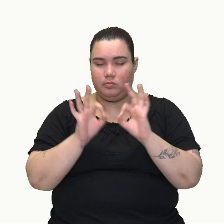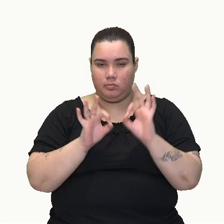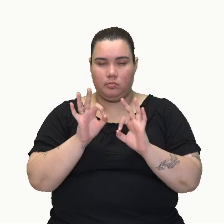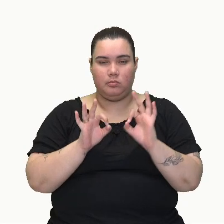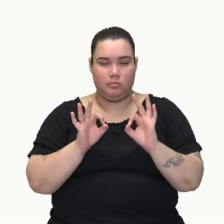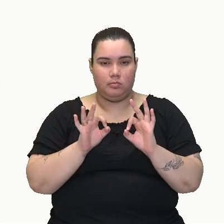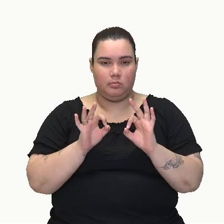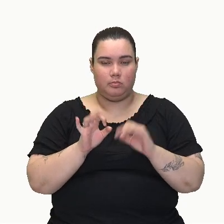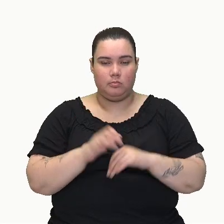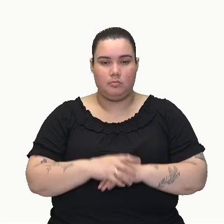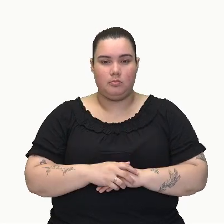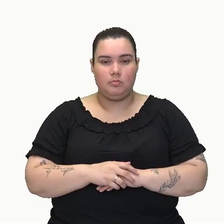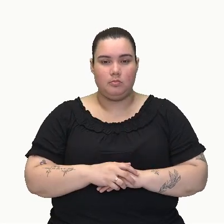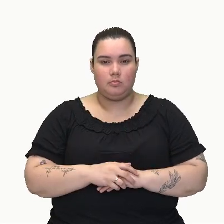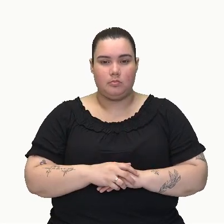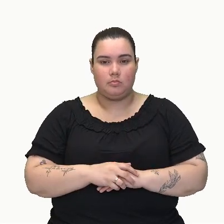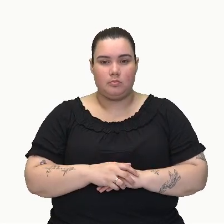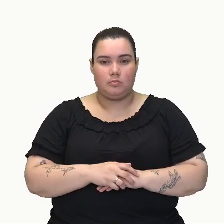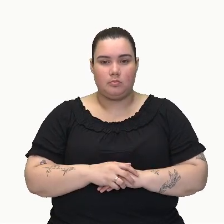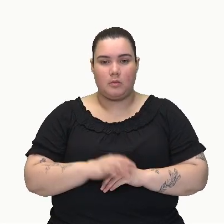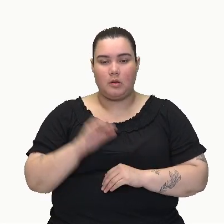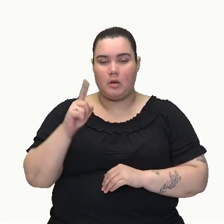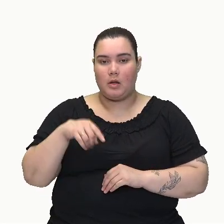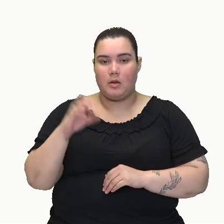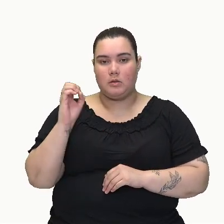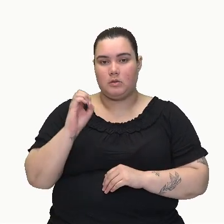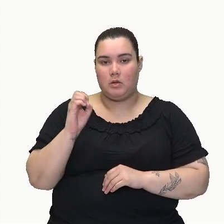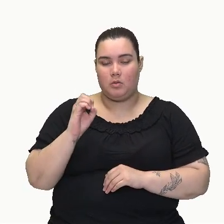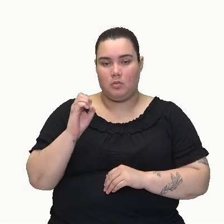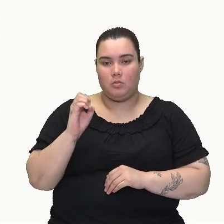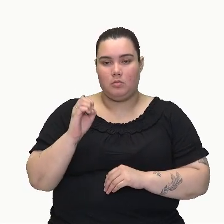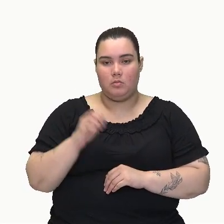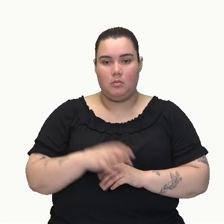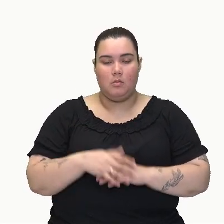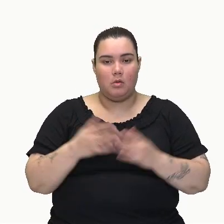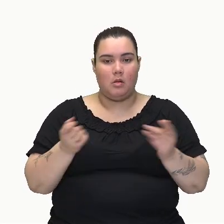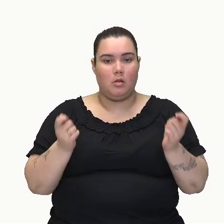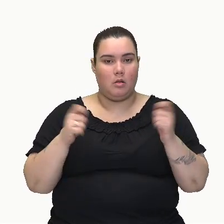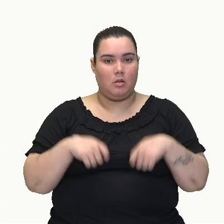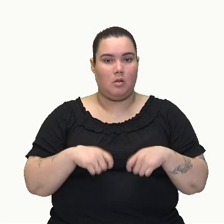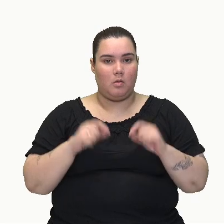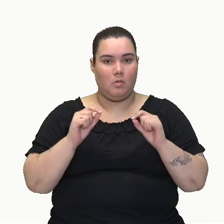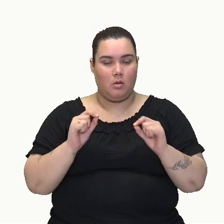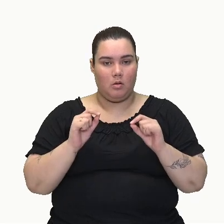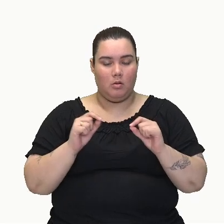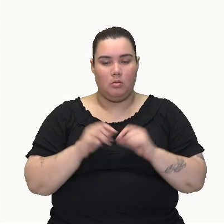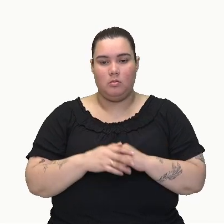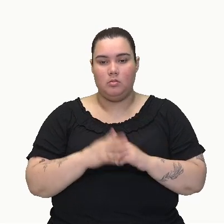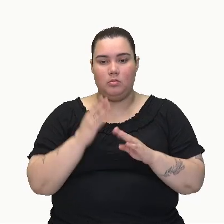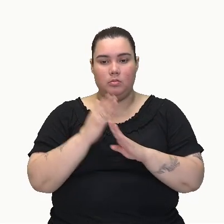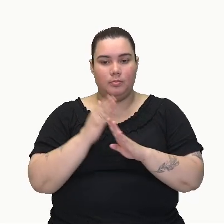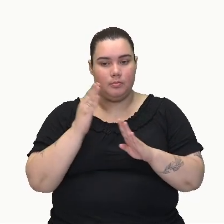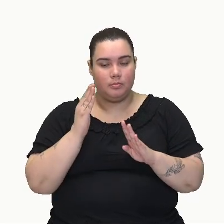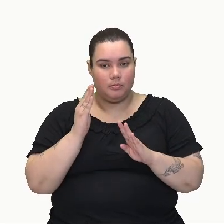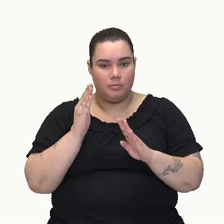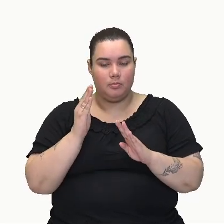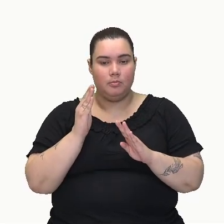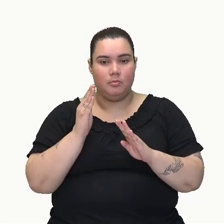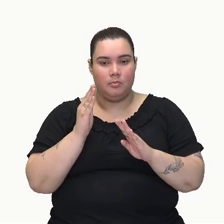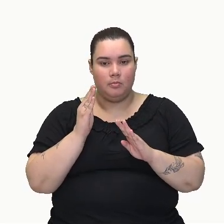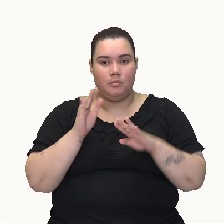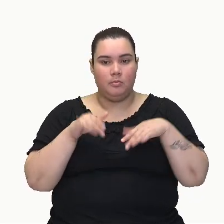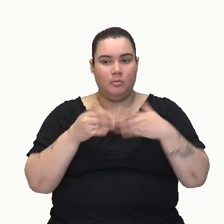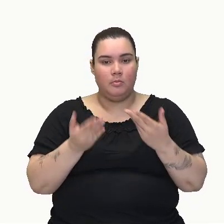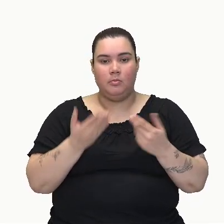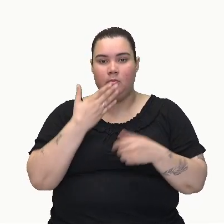igualar a nossa função aí a zero, tá? Para a gente poder determinar o que está